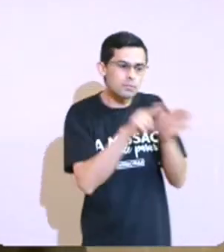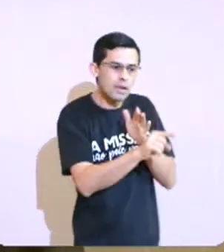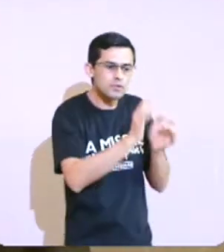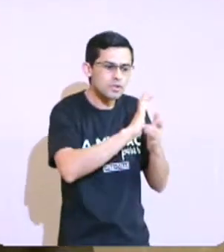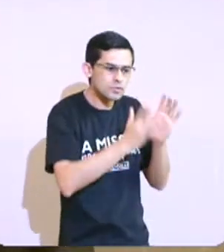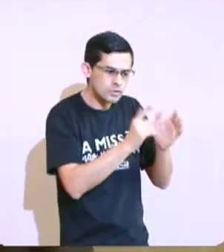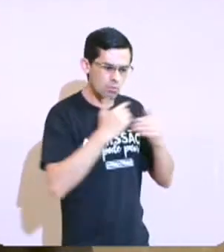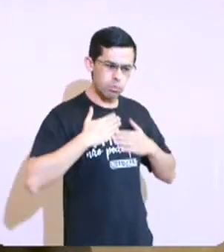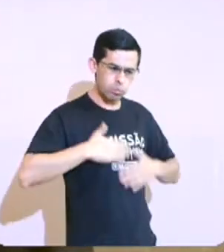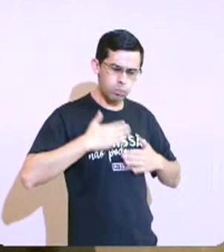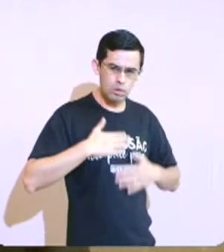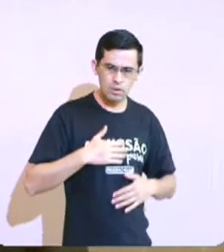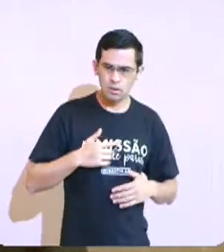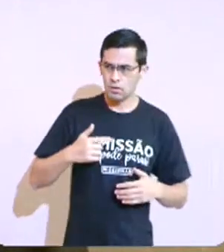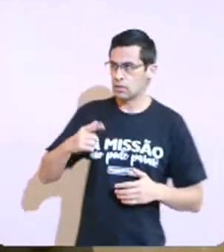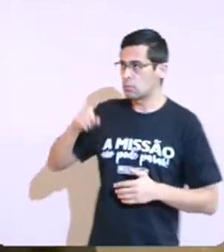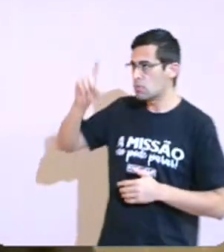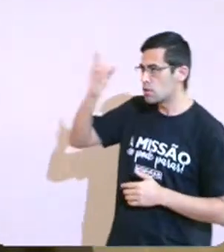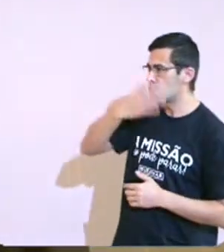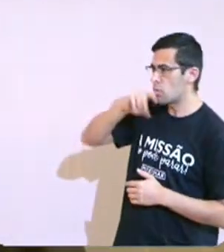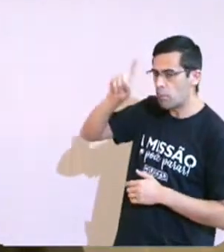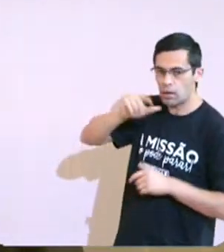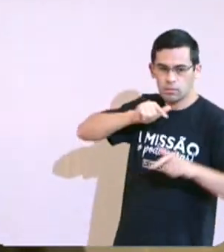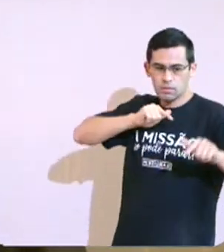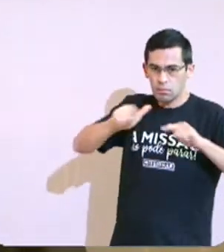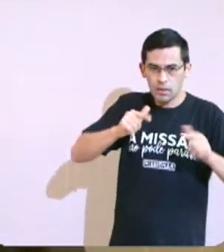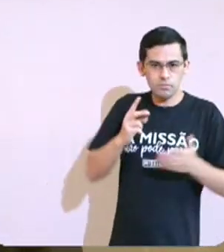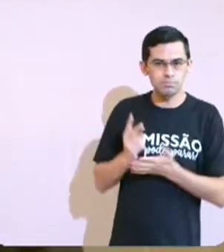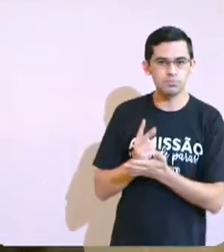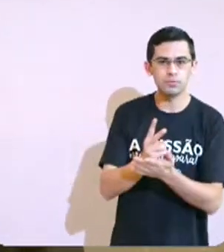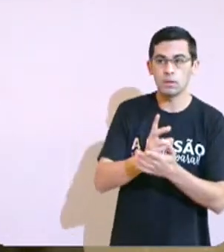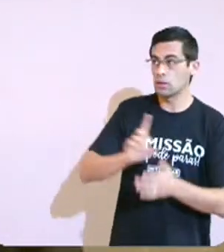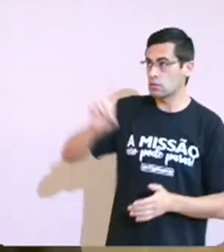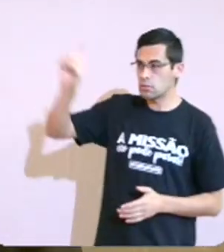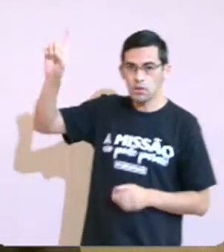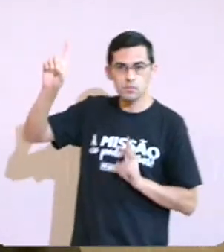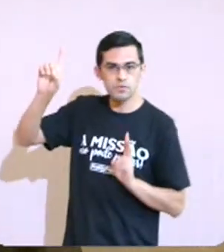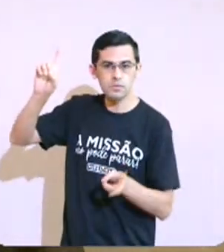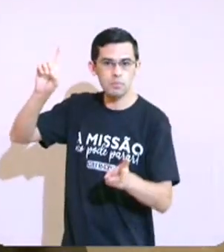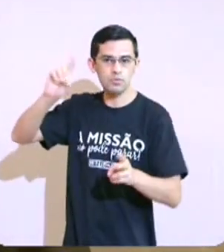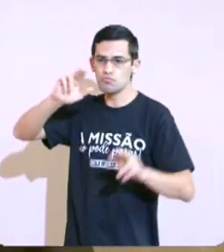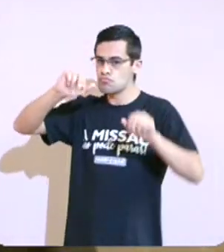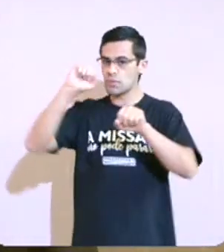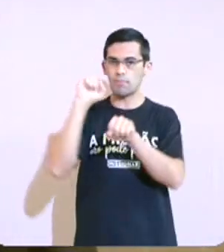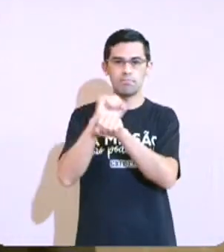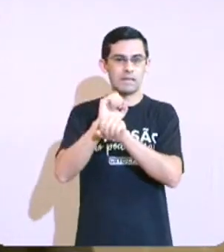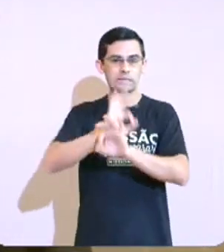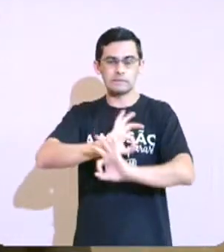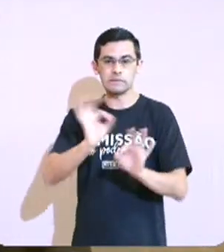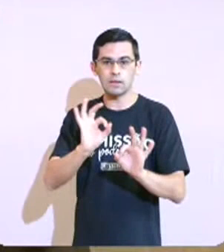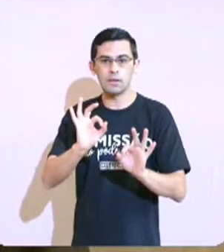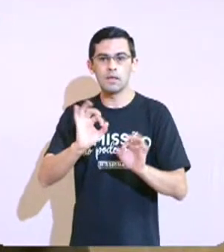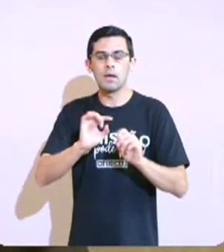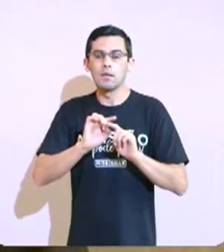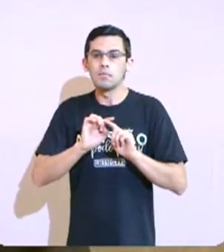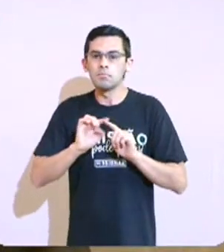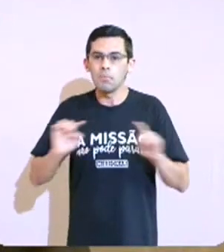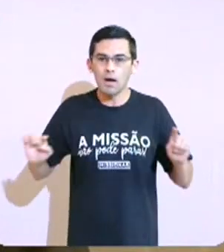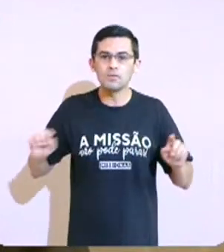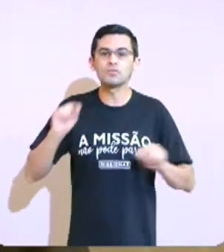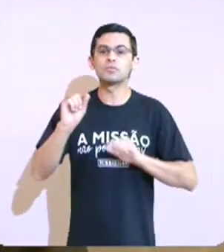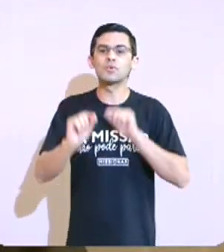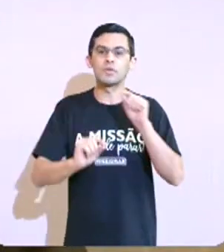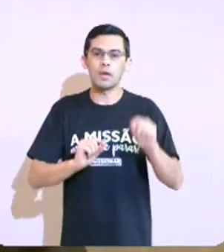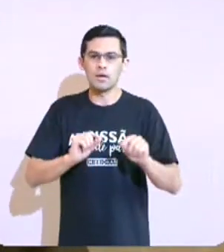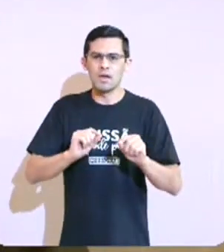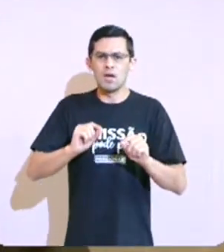ia descansar, ele falou que o pai dele trabalhava até aquela hora. Deus é assim, Deus não para. Jamais